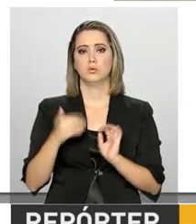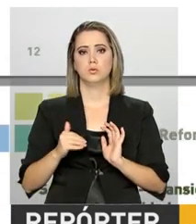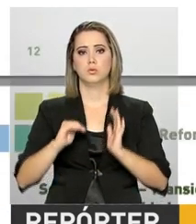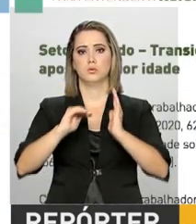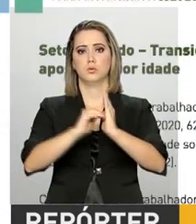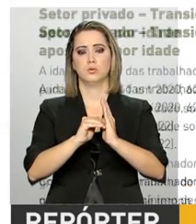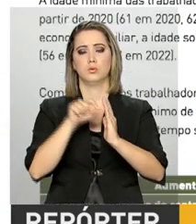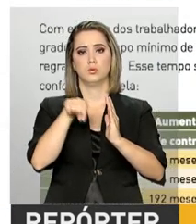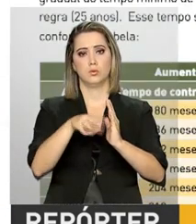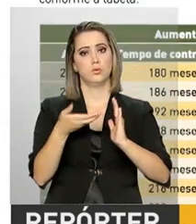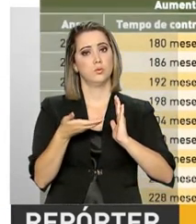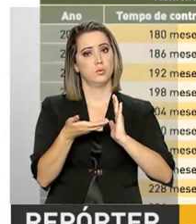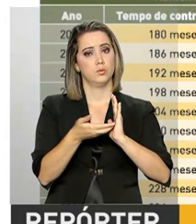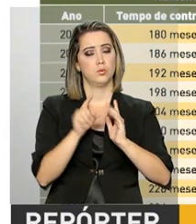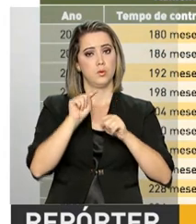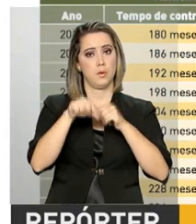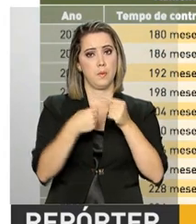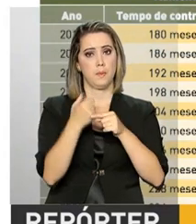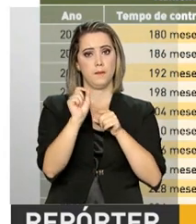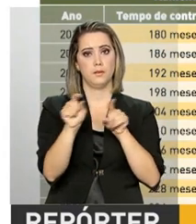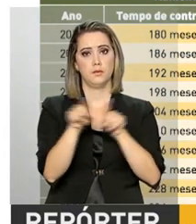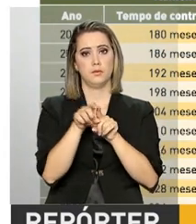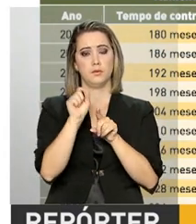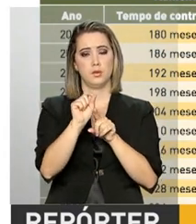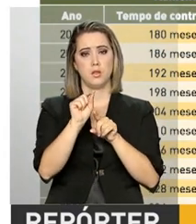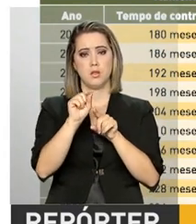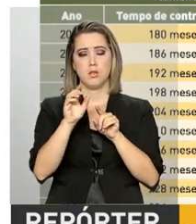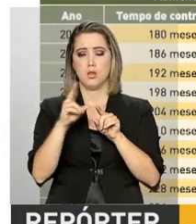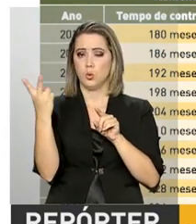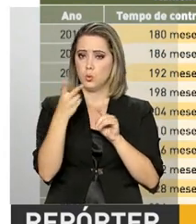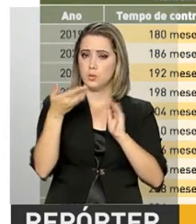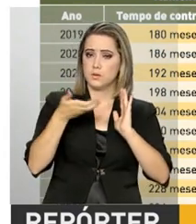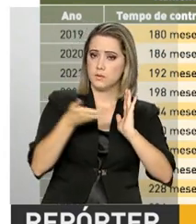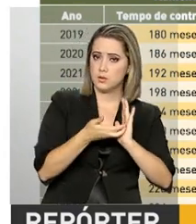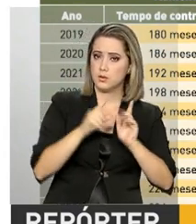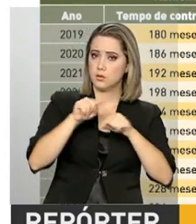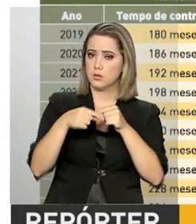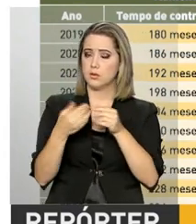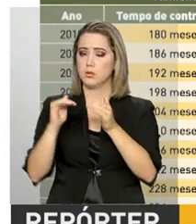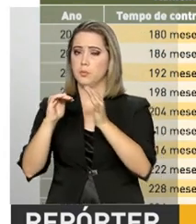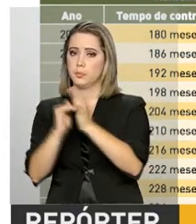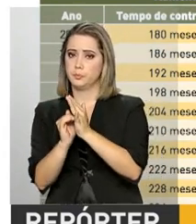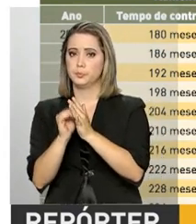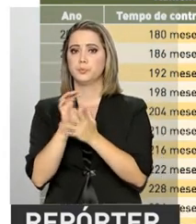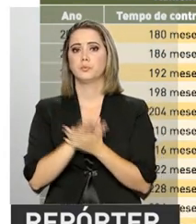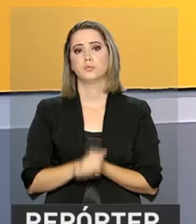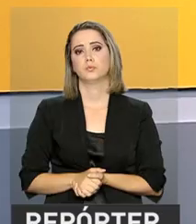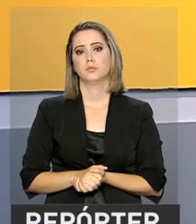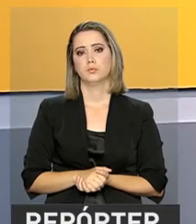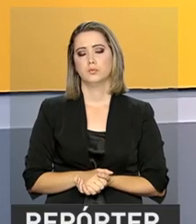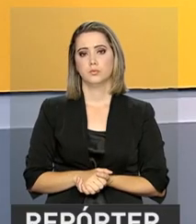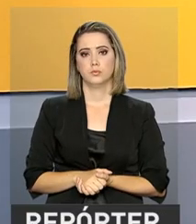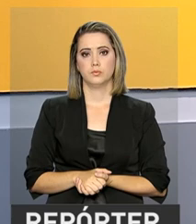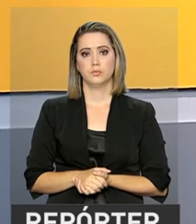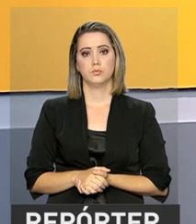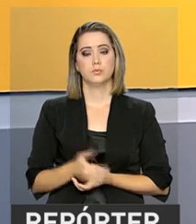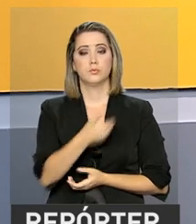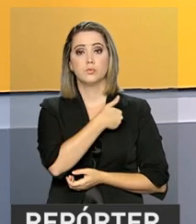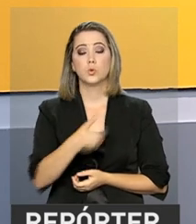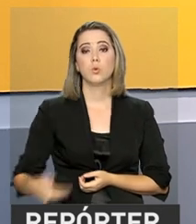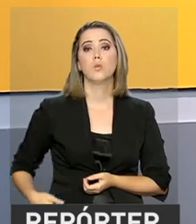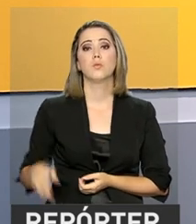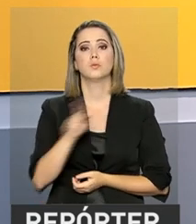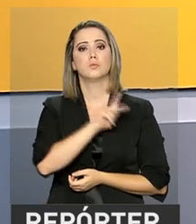plenário da câmara e somente depois segue para apreciação do senado federal e o governo